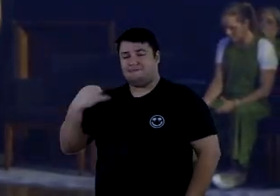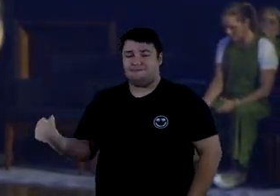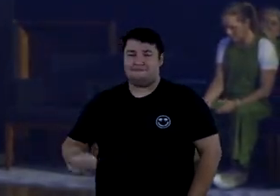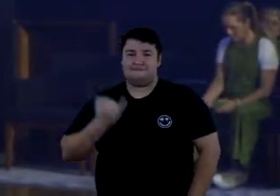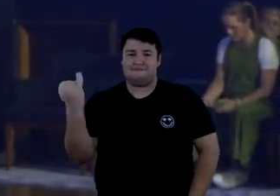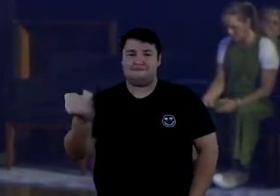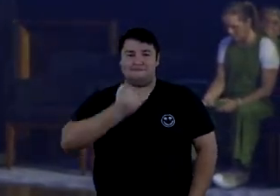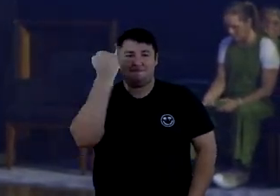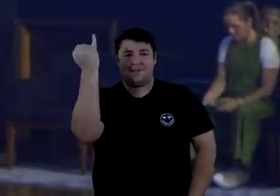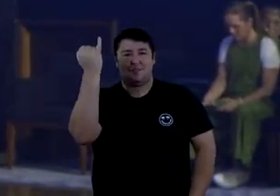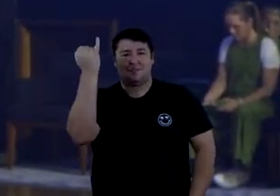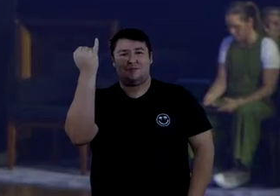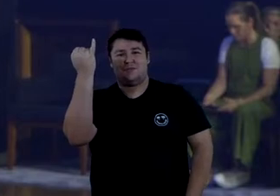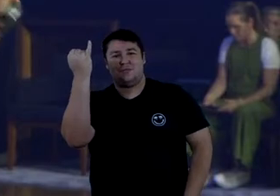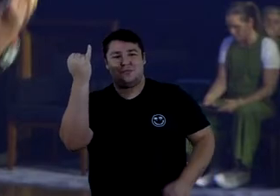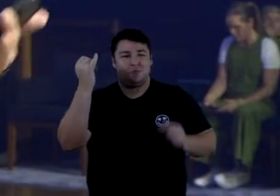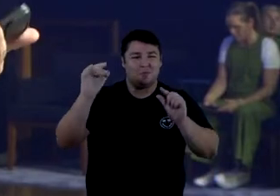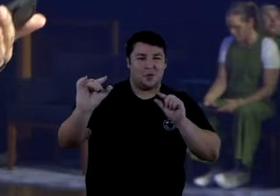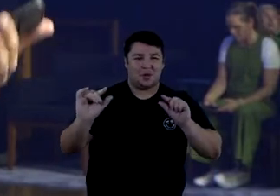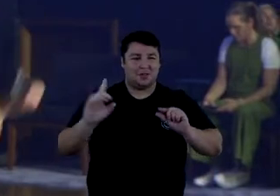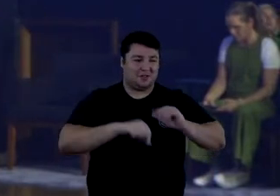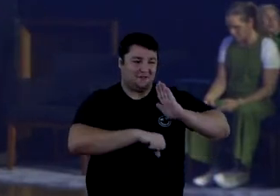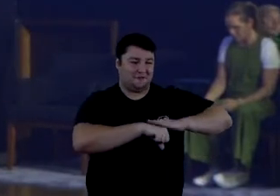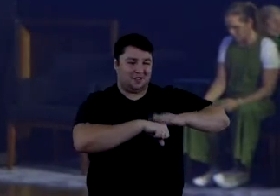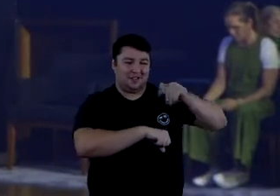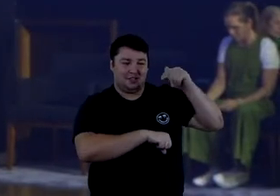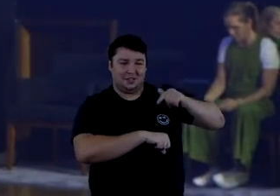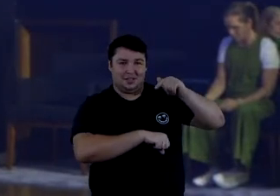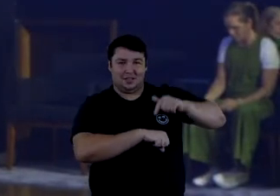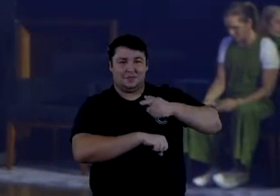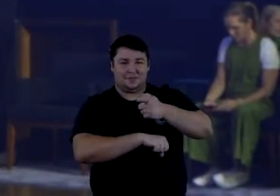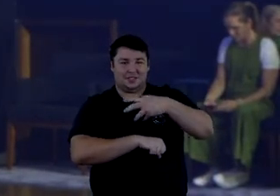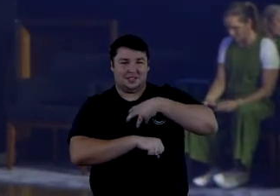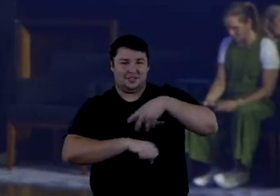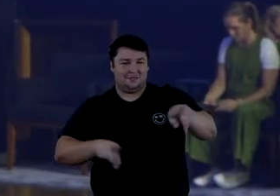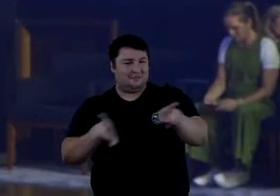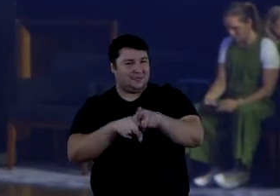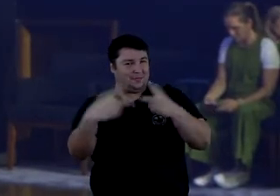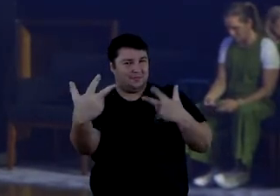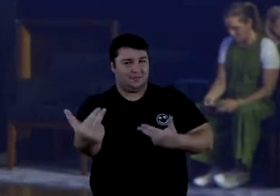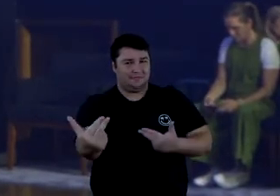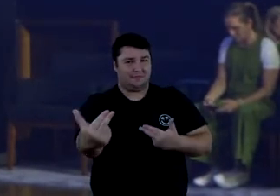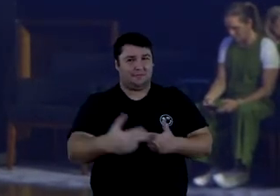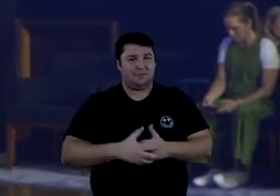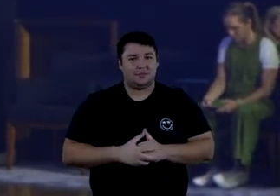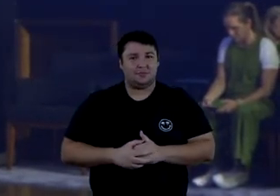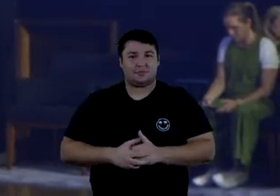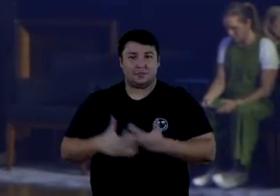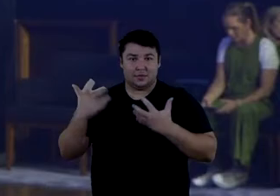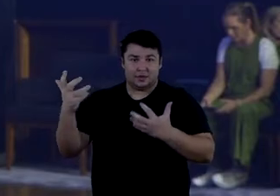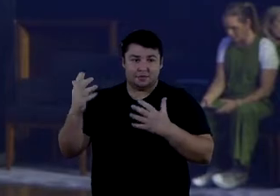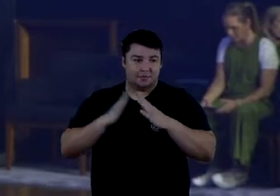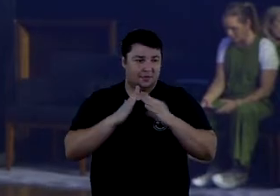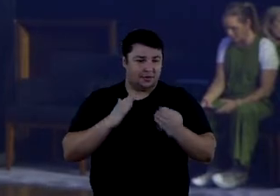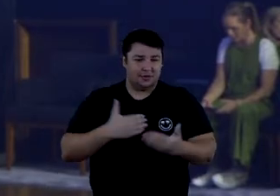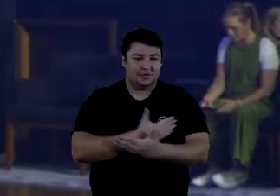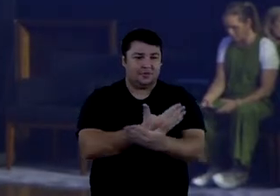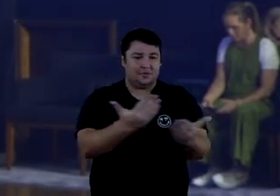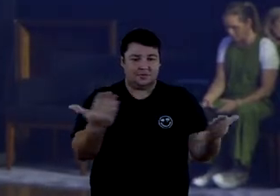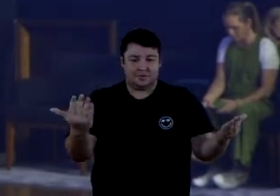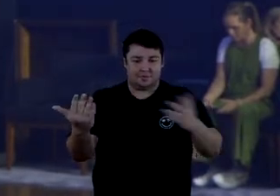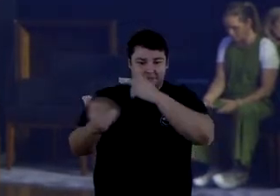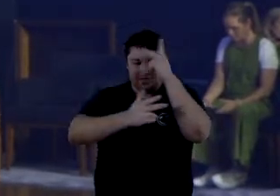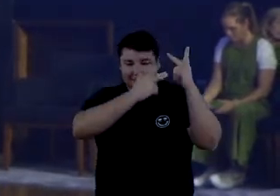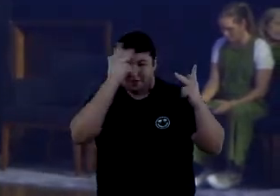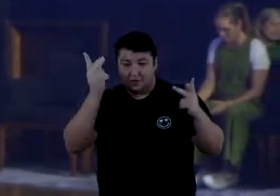privilégio poder levar um pouquinho daquilo que Deus tem feito aqui para você que está aí. Então, eu queria que a igreja pudesse receber essa multidão